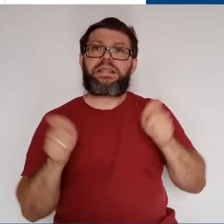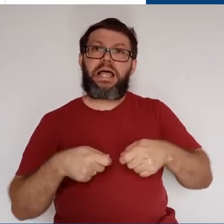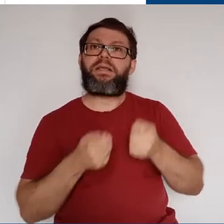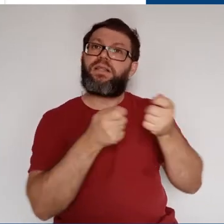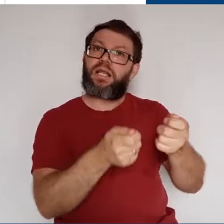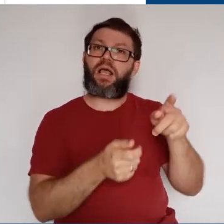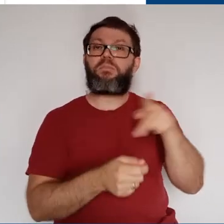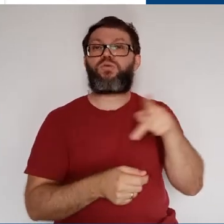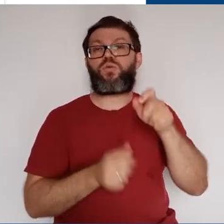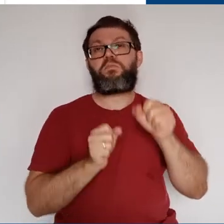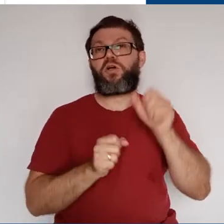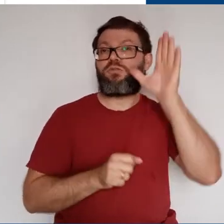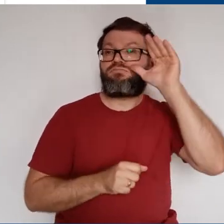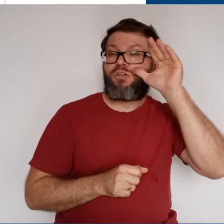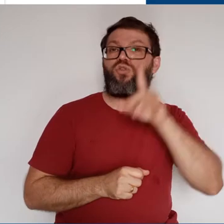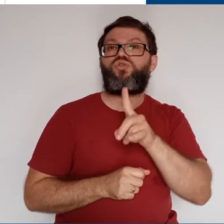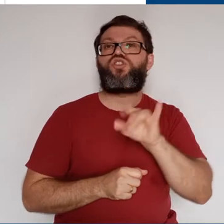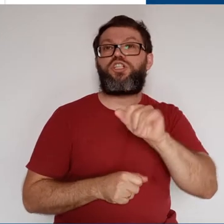Embora pendente, ainda dá para realizar a entrega.